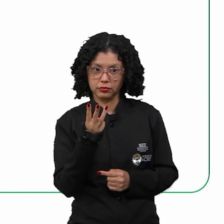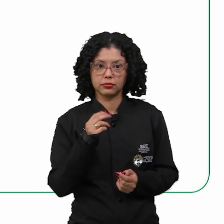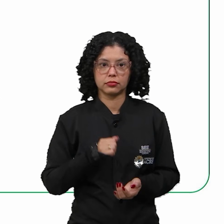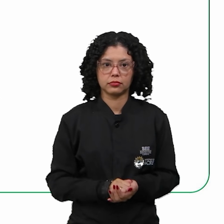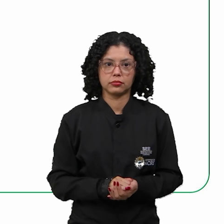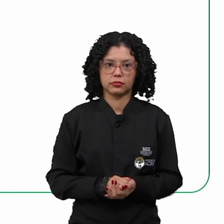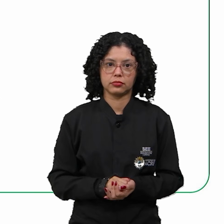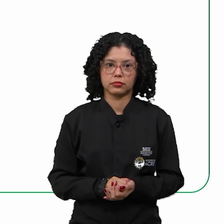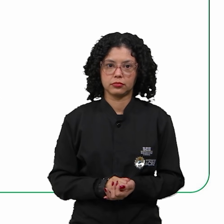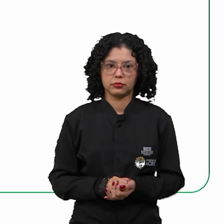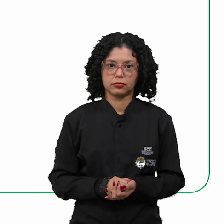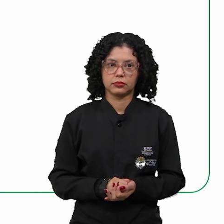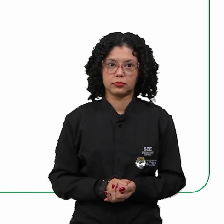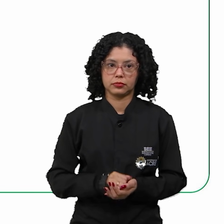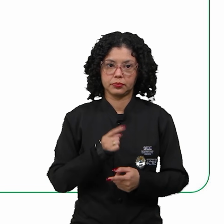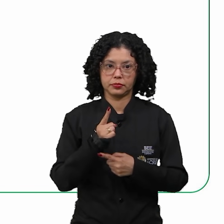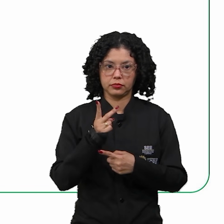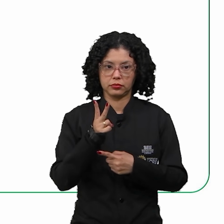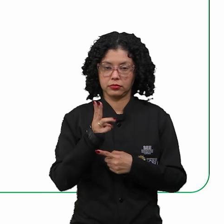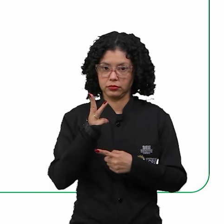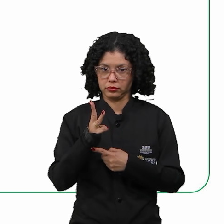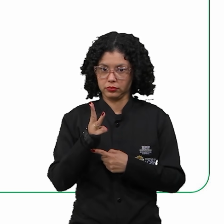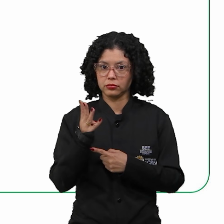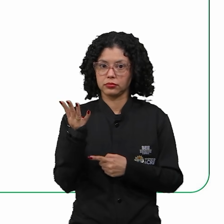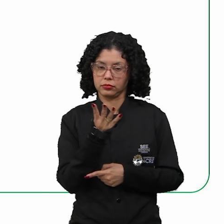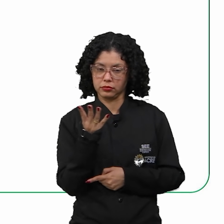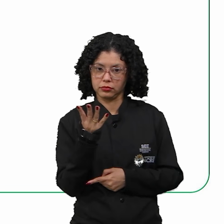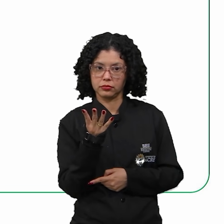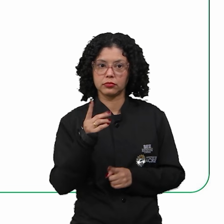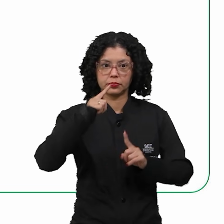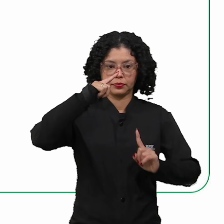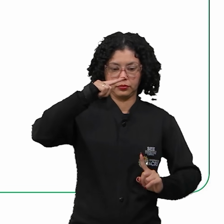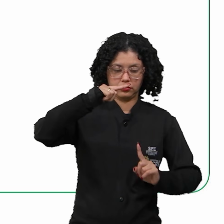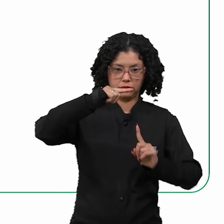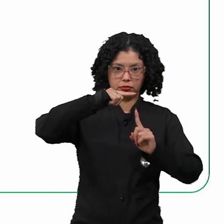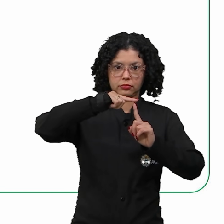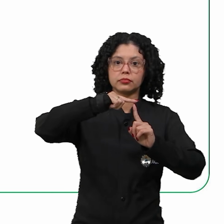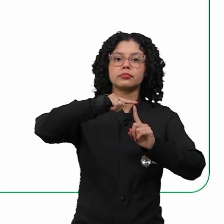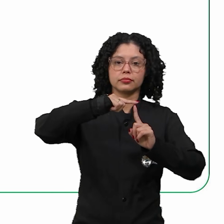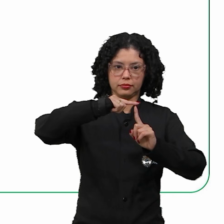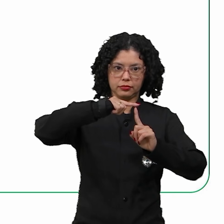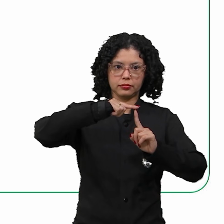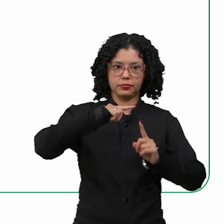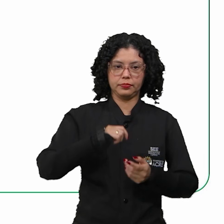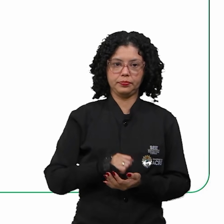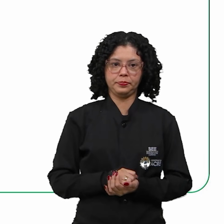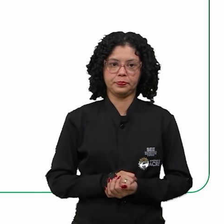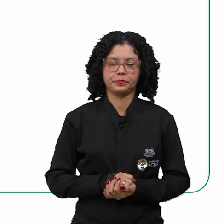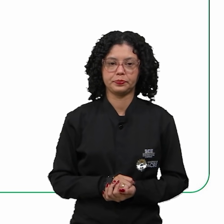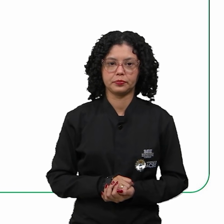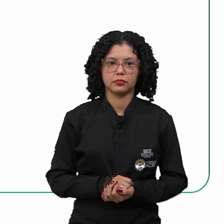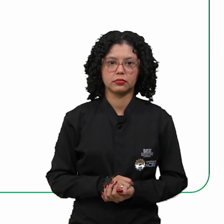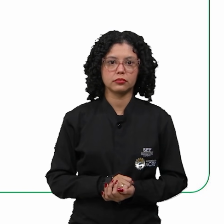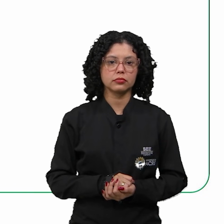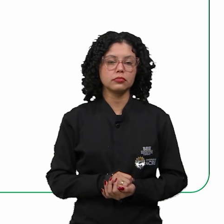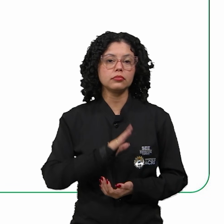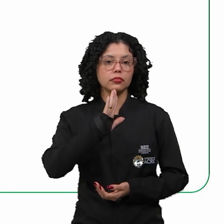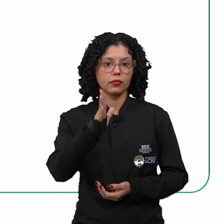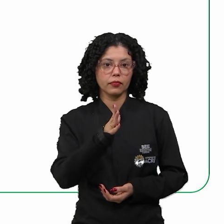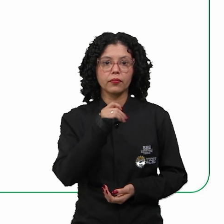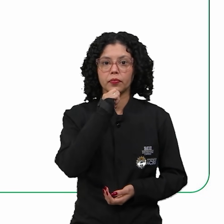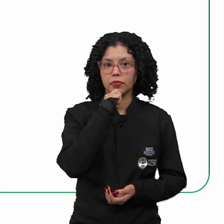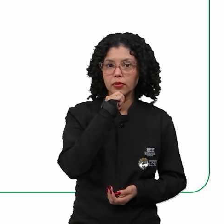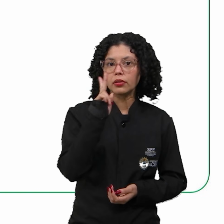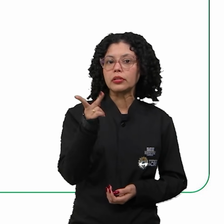E os vértices aqui, ó, 1, 2, 3, 4, porque só tem um a mais, que é o da ponta da pirâmide. No de base